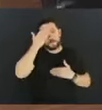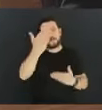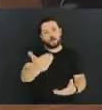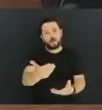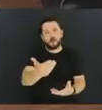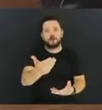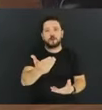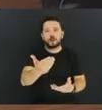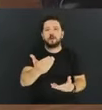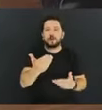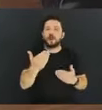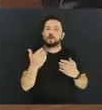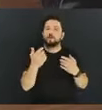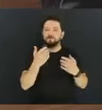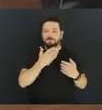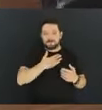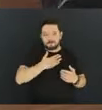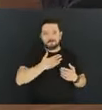nome do presidente Tico Kuzma,